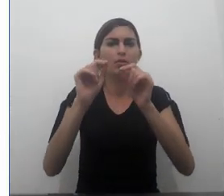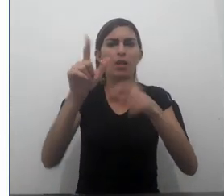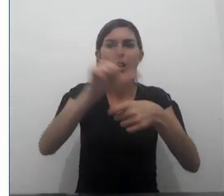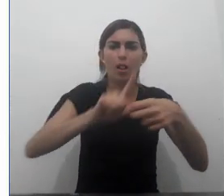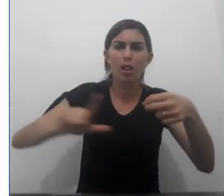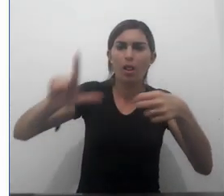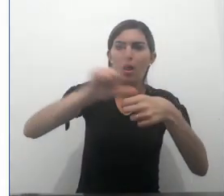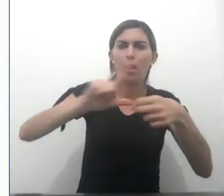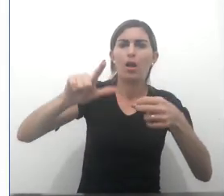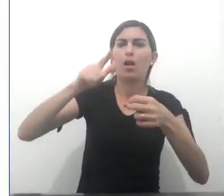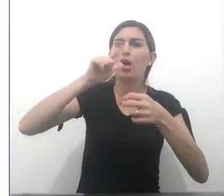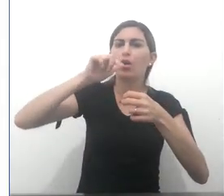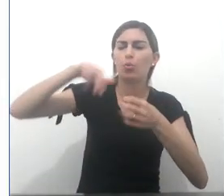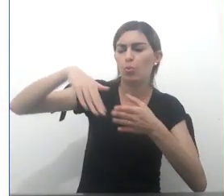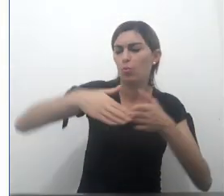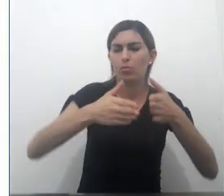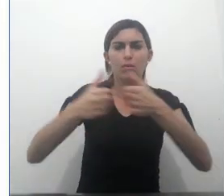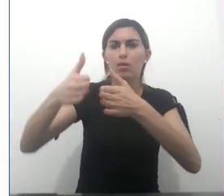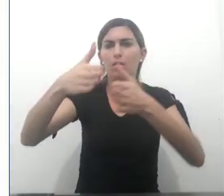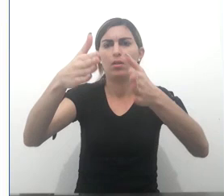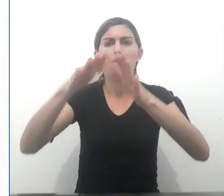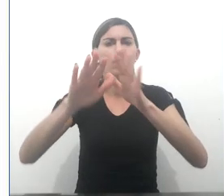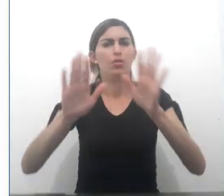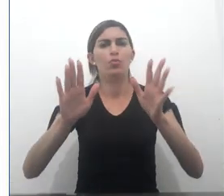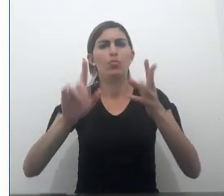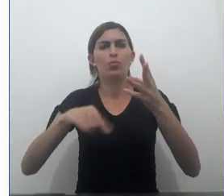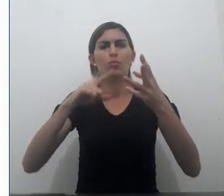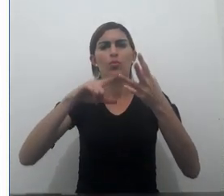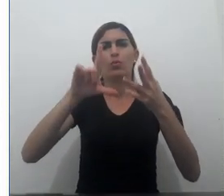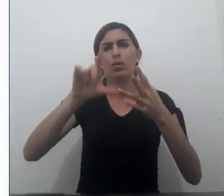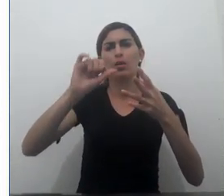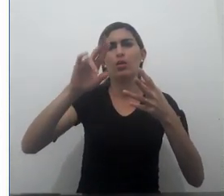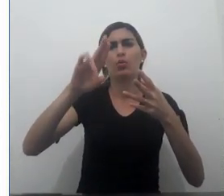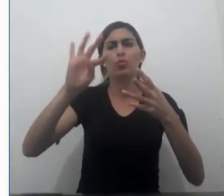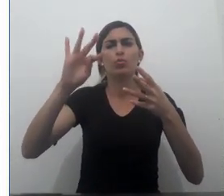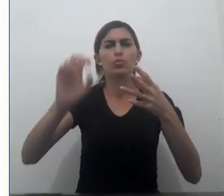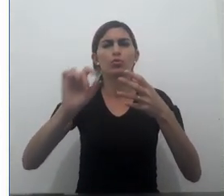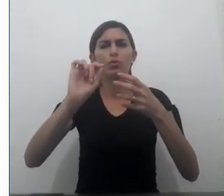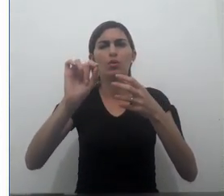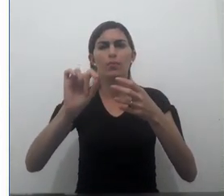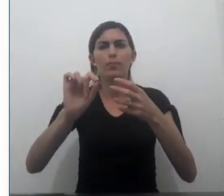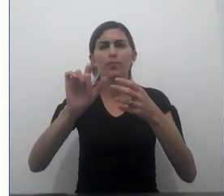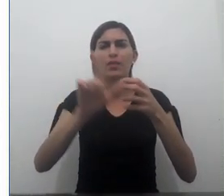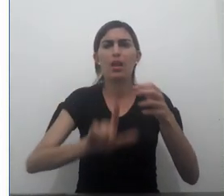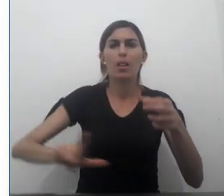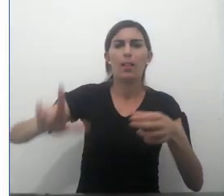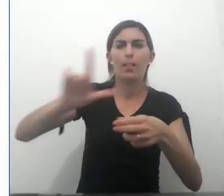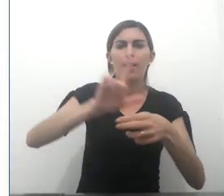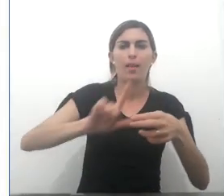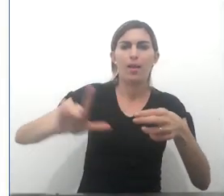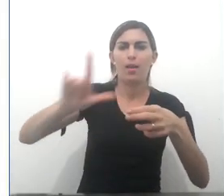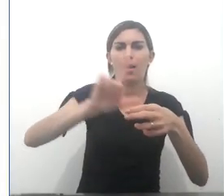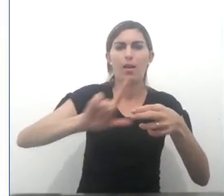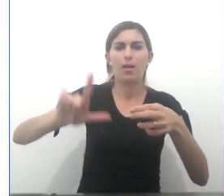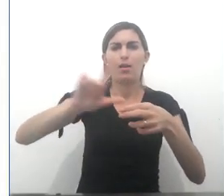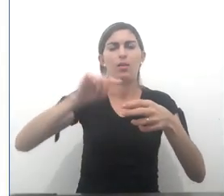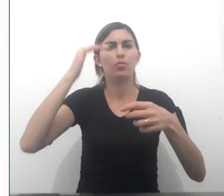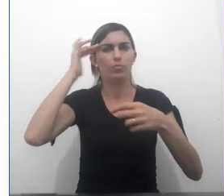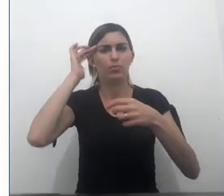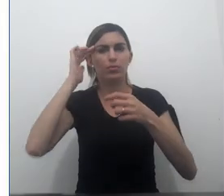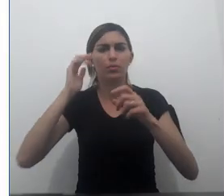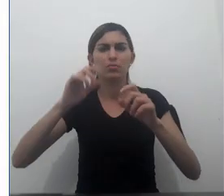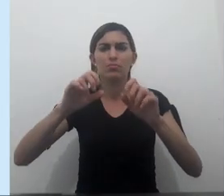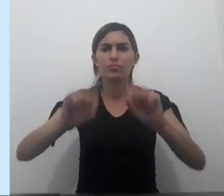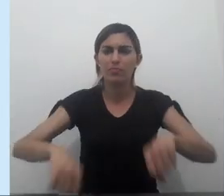rios e lagos, O fluvial é um transporte de rios e o lacustre é o transporte de lagos, tá? Então, a gente vai entender como